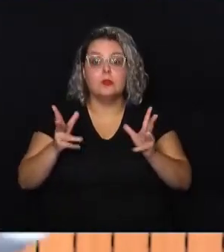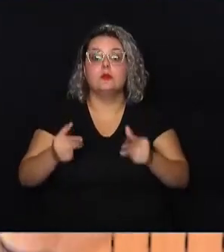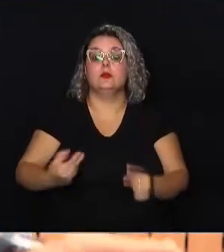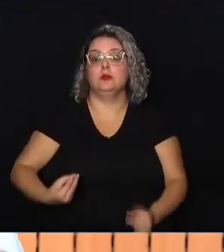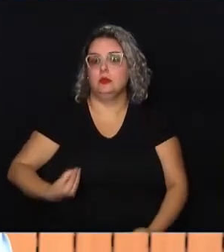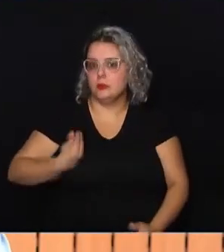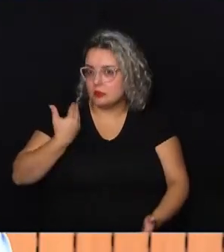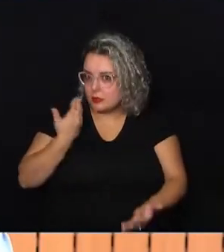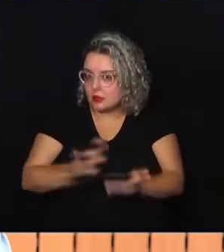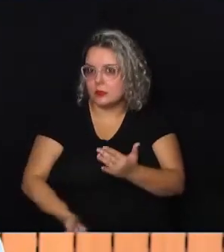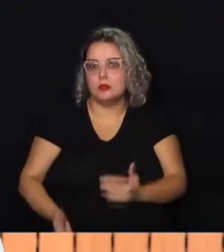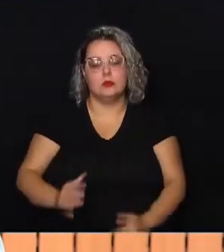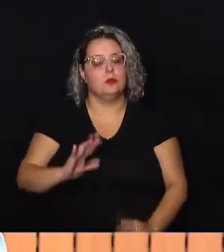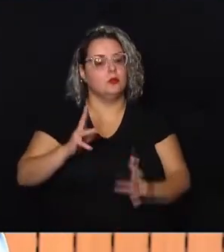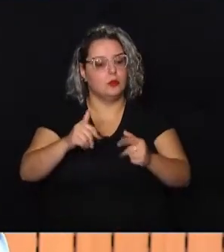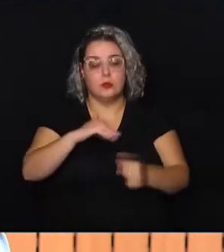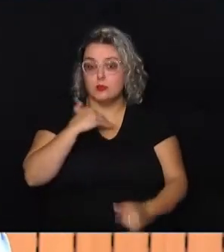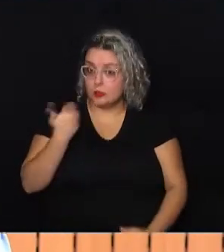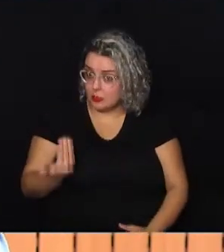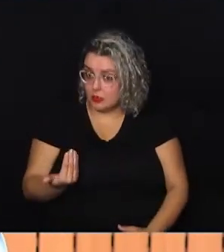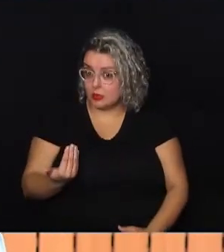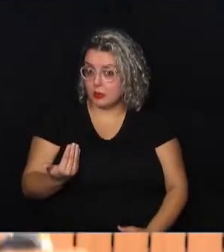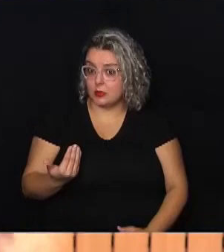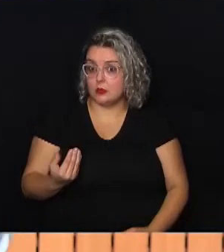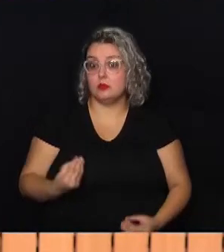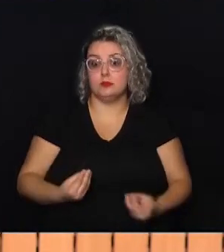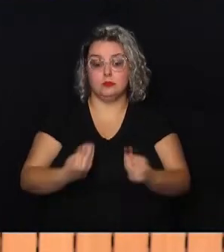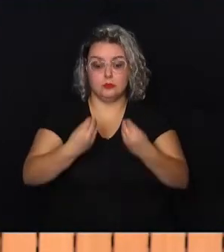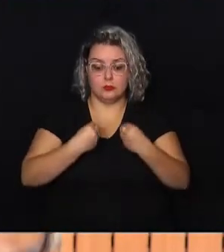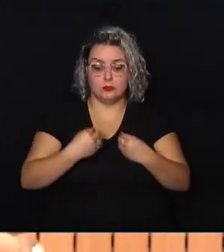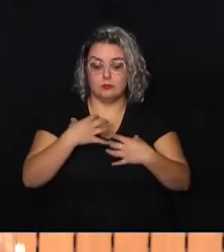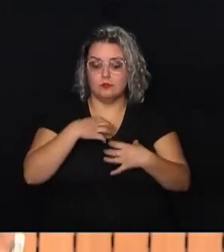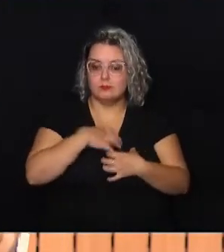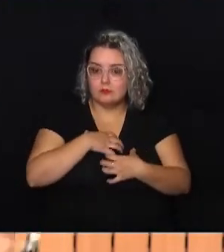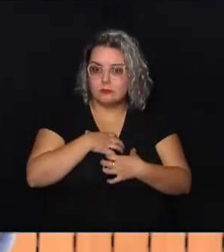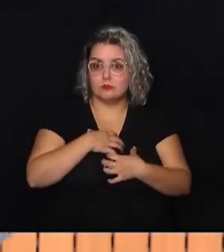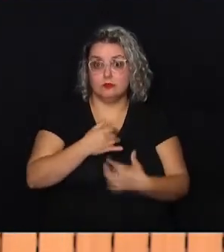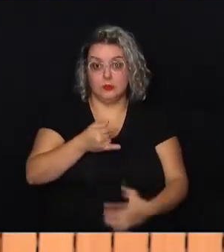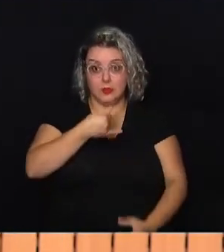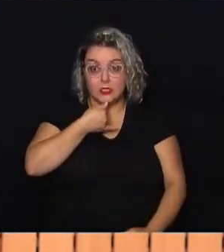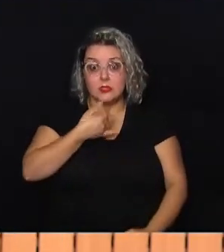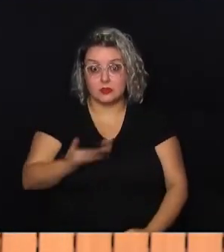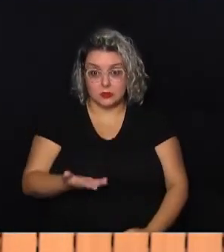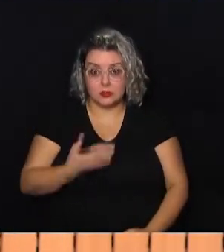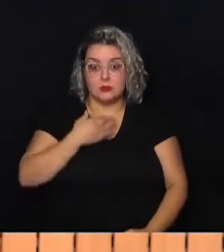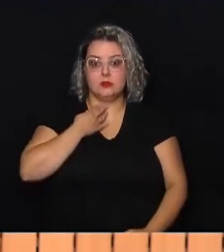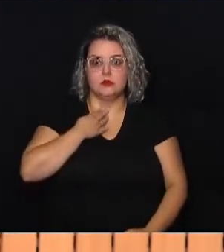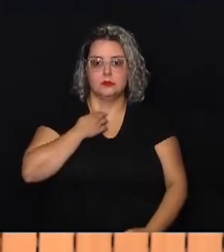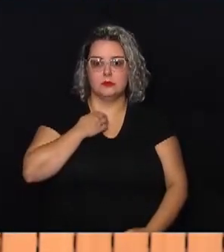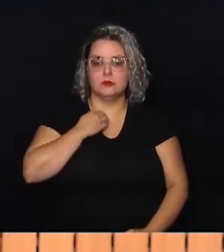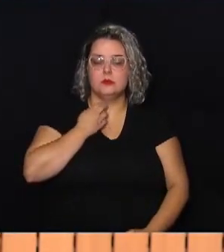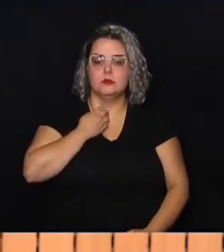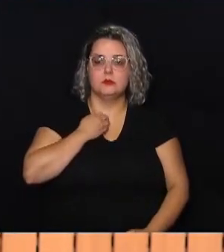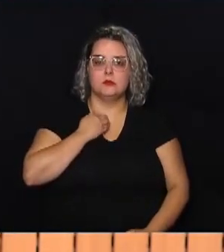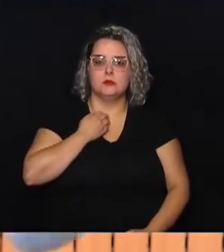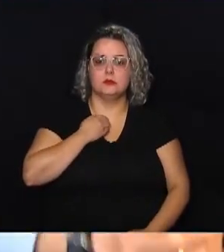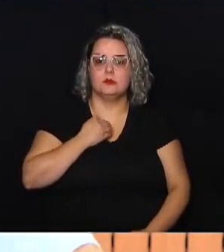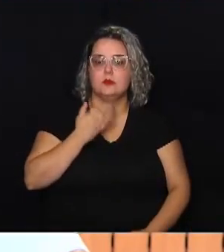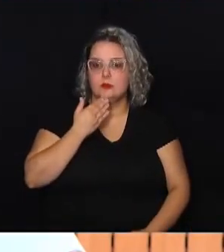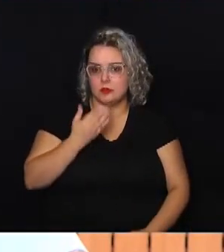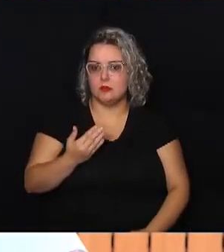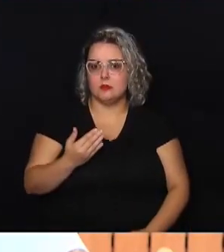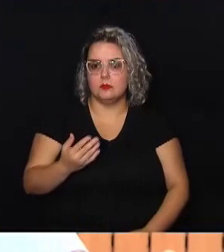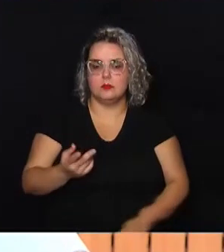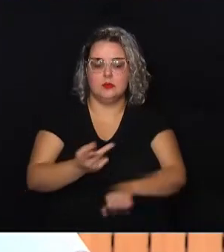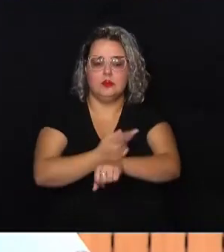perdida, toda a vida ceifada, ela nos traz muita tristeza. Então, eu vou fazer, né, vou pedir, eu vou